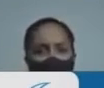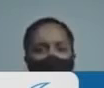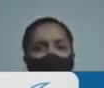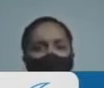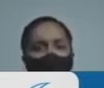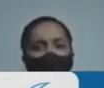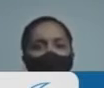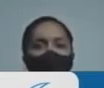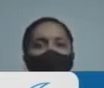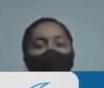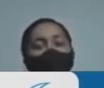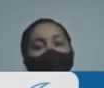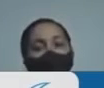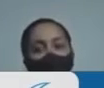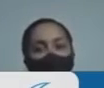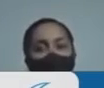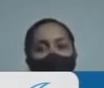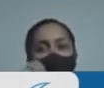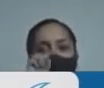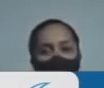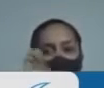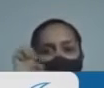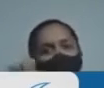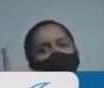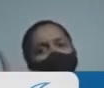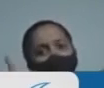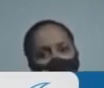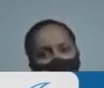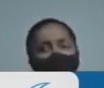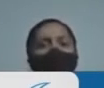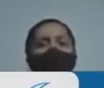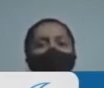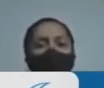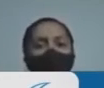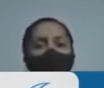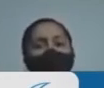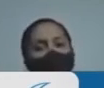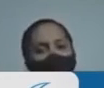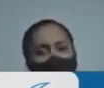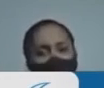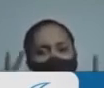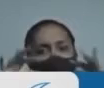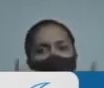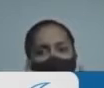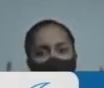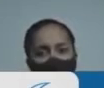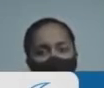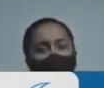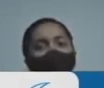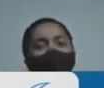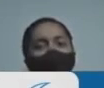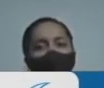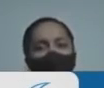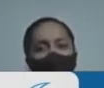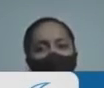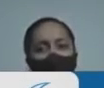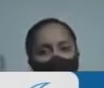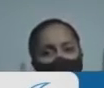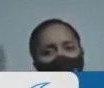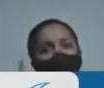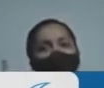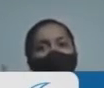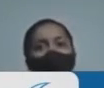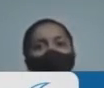nos estados menores, de tal sorte a utilizar recursos de tecnologia, de informação e comunicação como